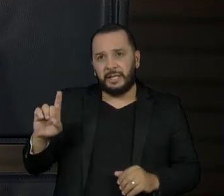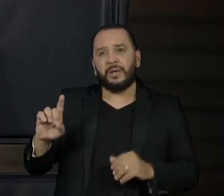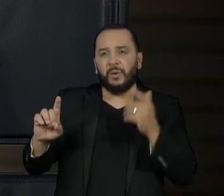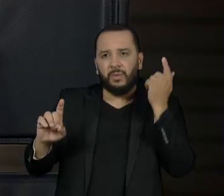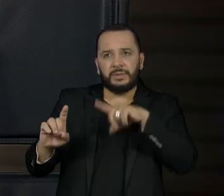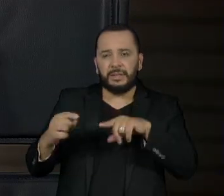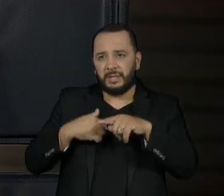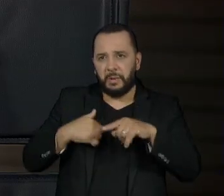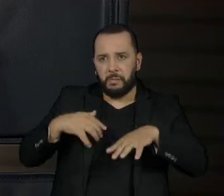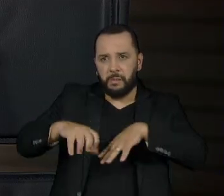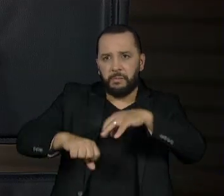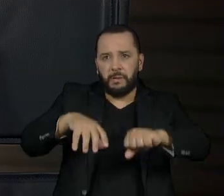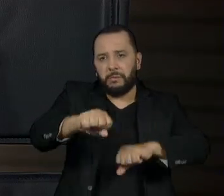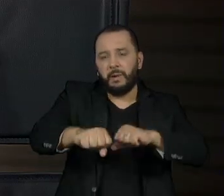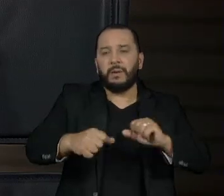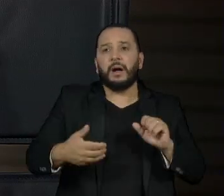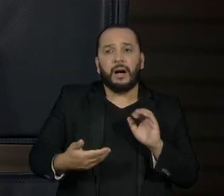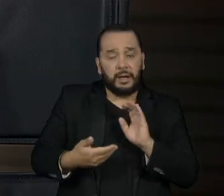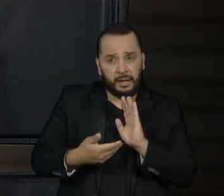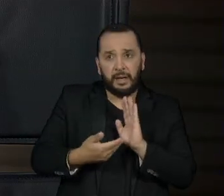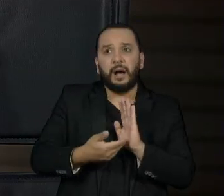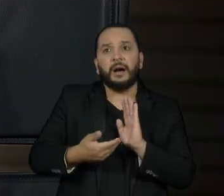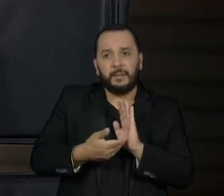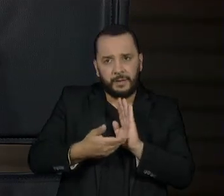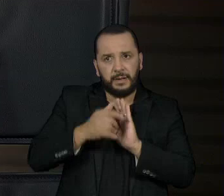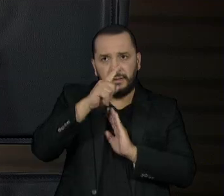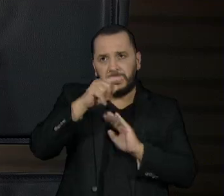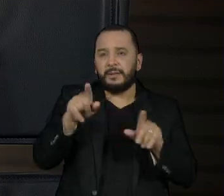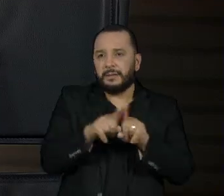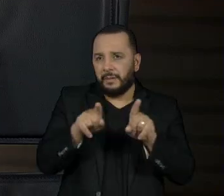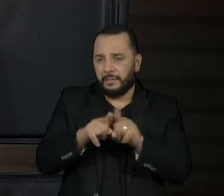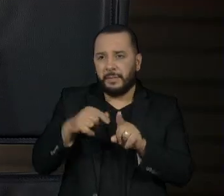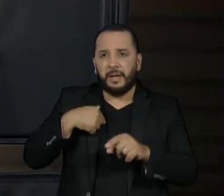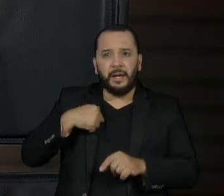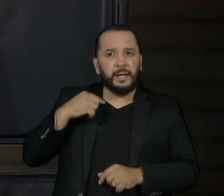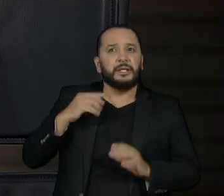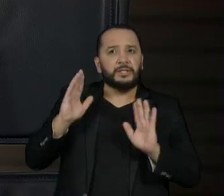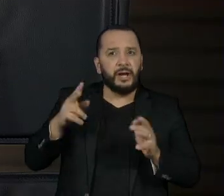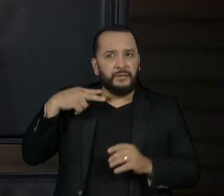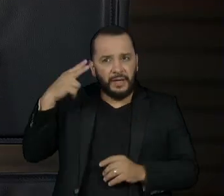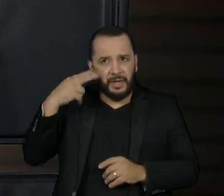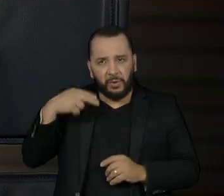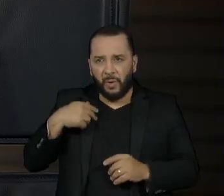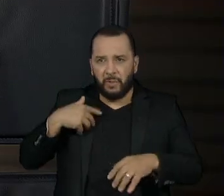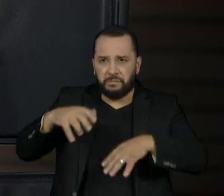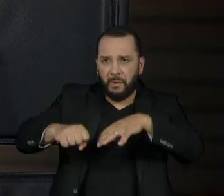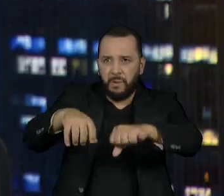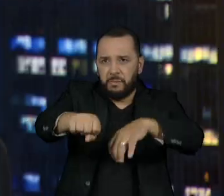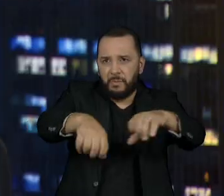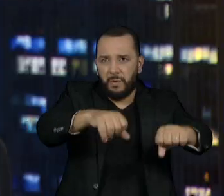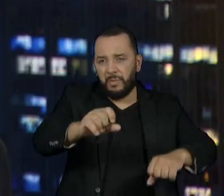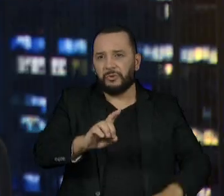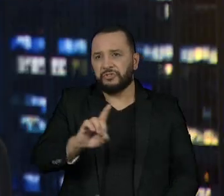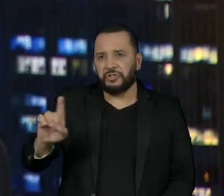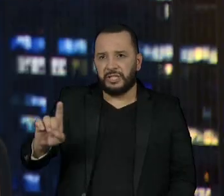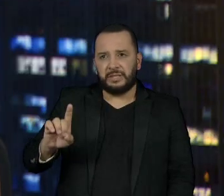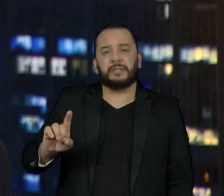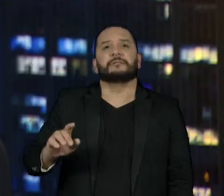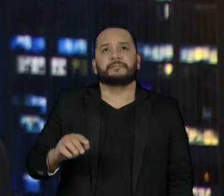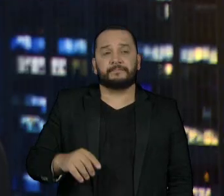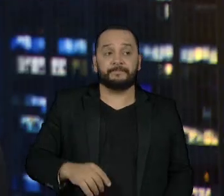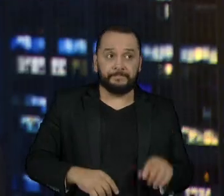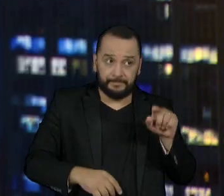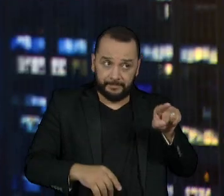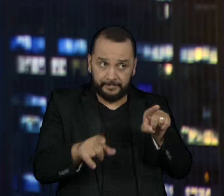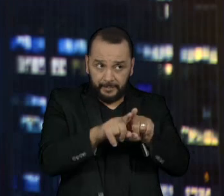que mostra que essa ideologia conservadora de extrema-direita, ela tá firme, inclusive, né? o ex-partido